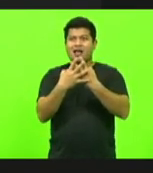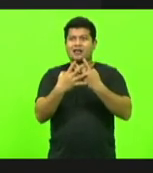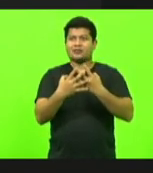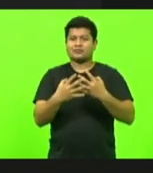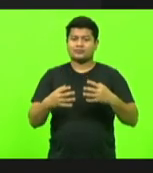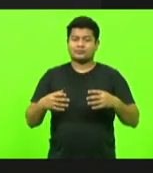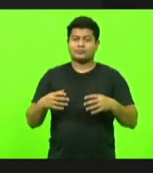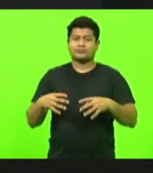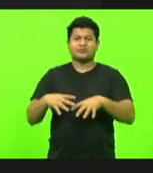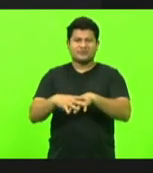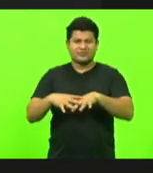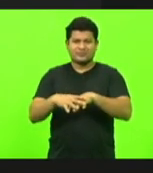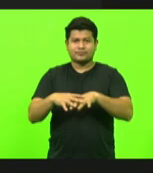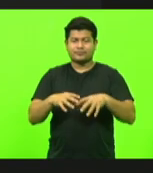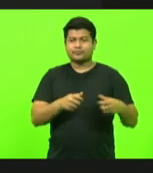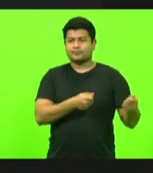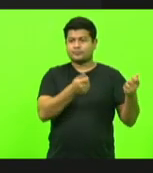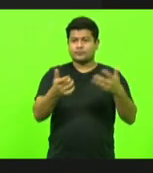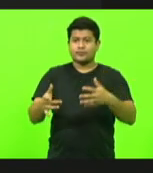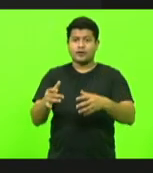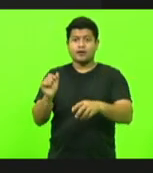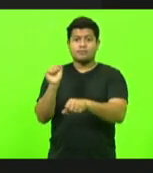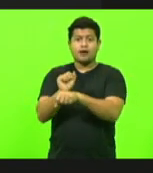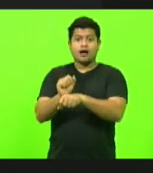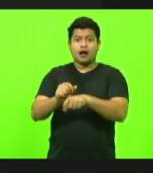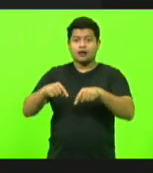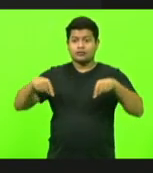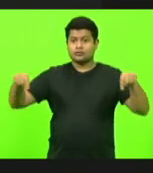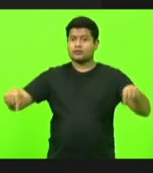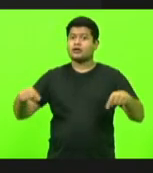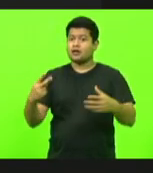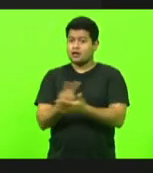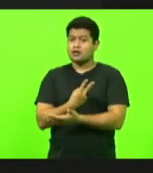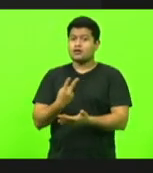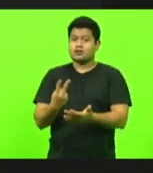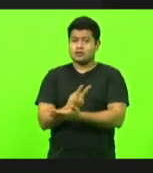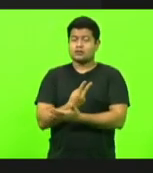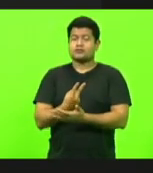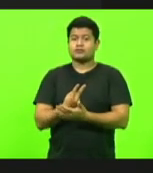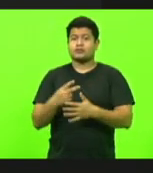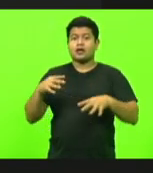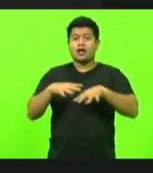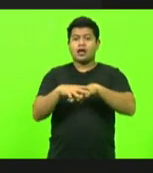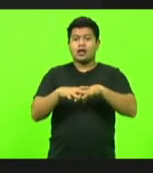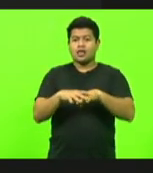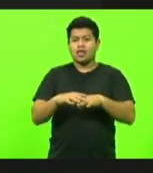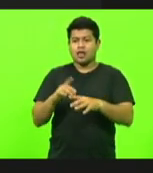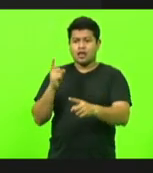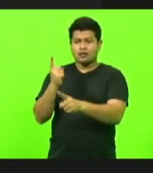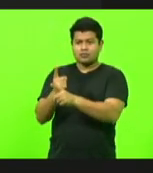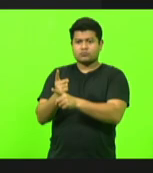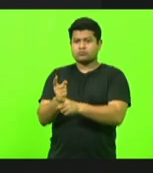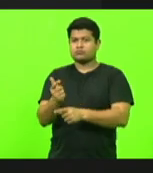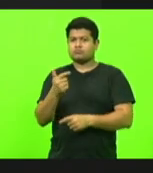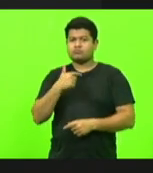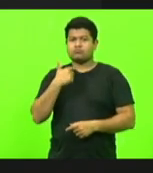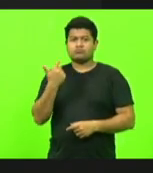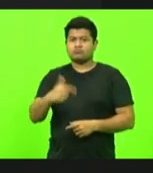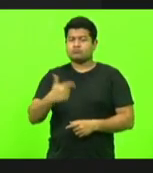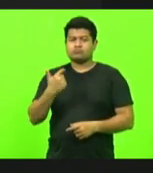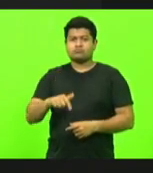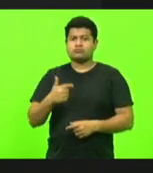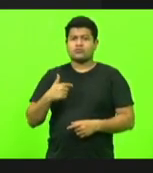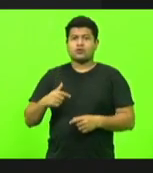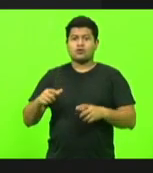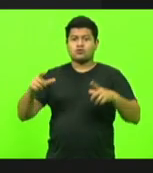de palanque, né, rede fixas, irregulares, que são redes que não são identificadas, colocadas em espaços que